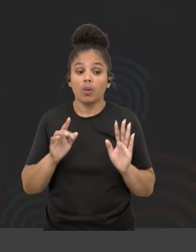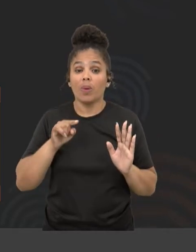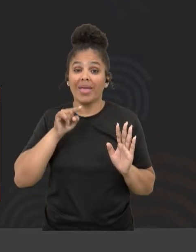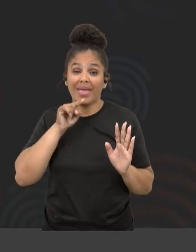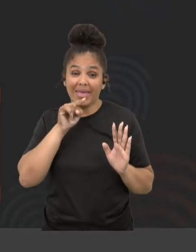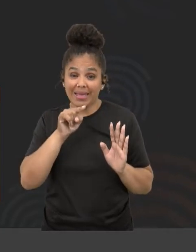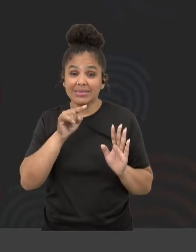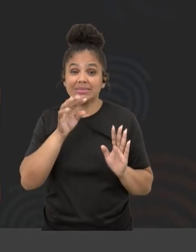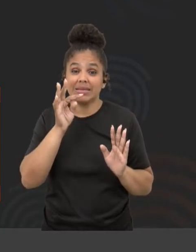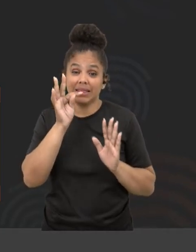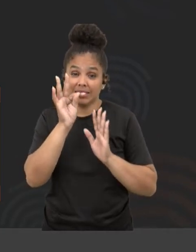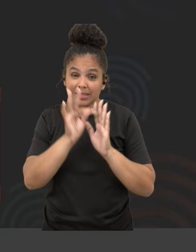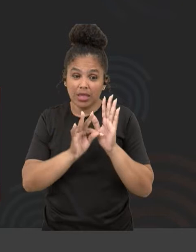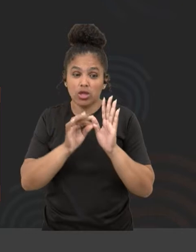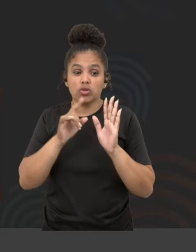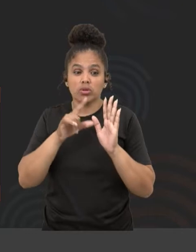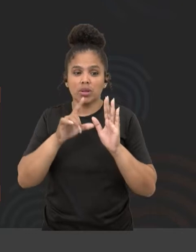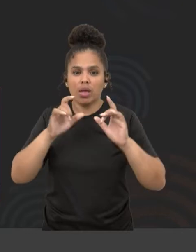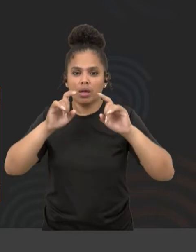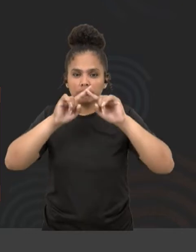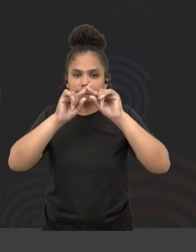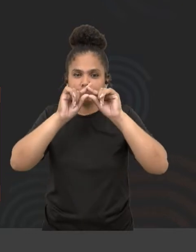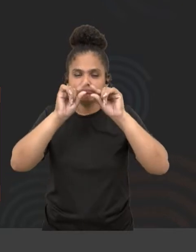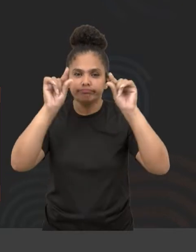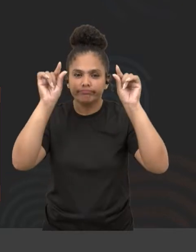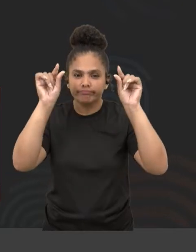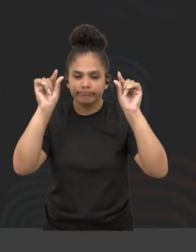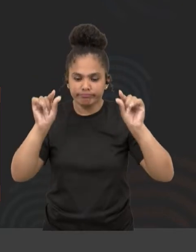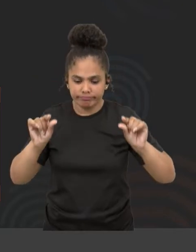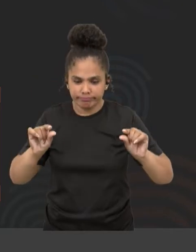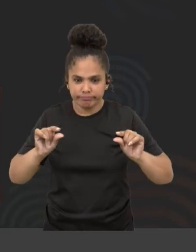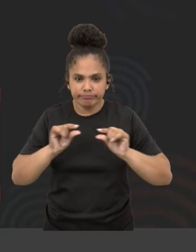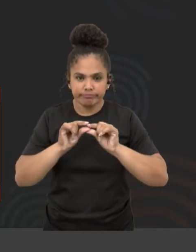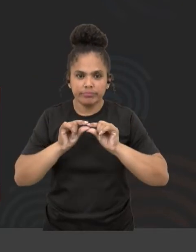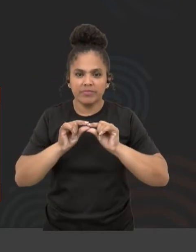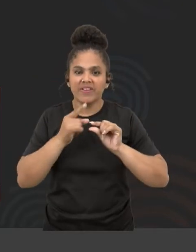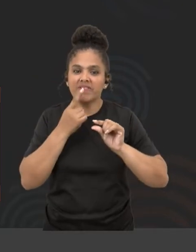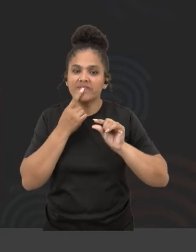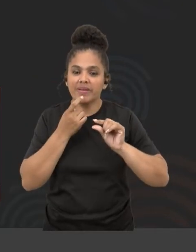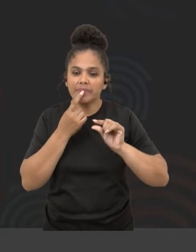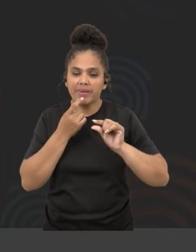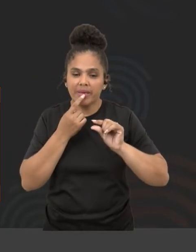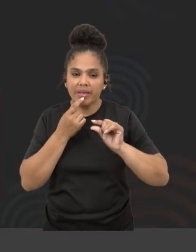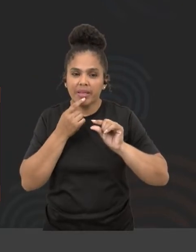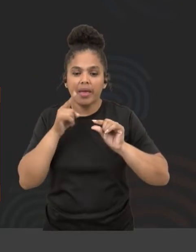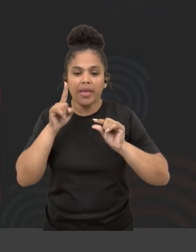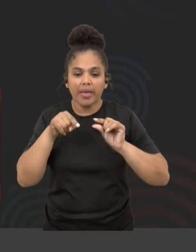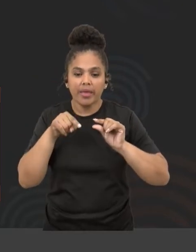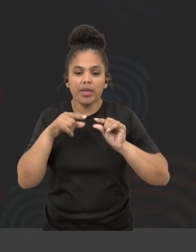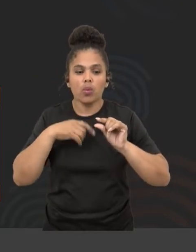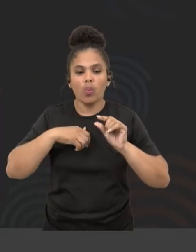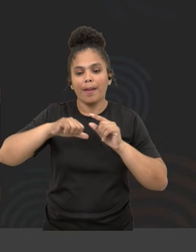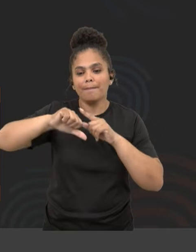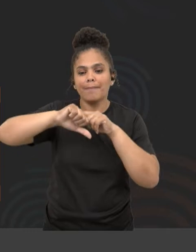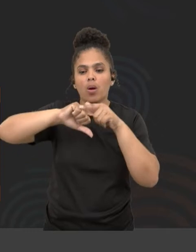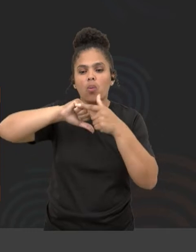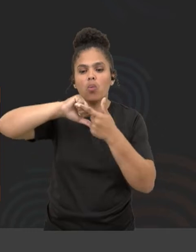ele está circundado por uma linha vermelha e uma